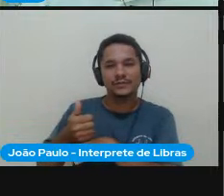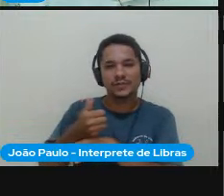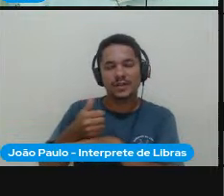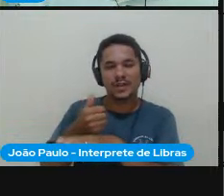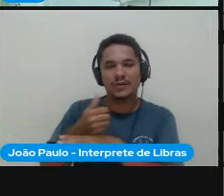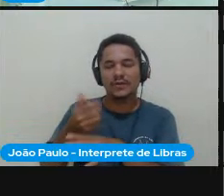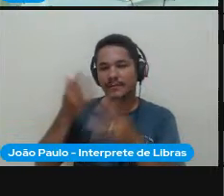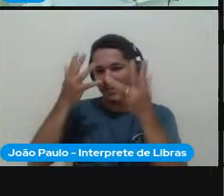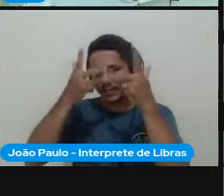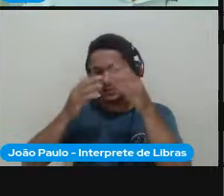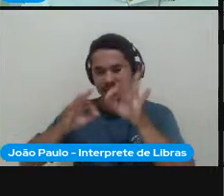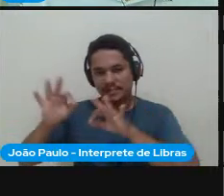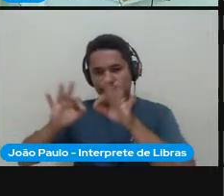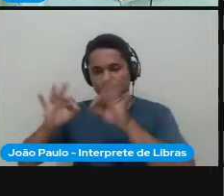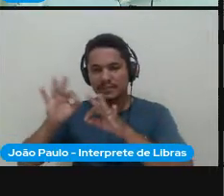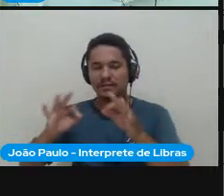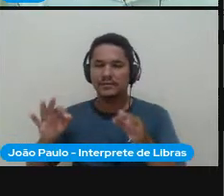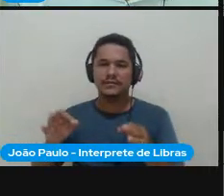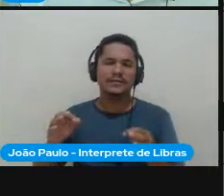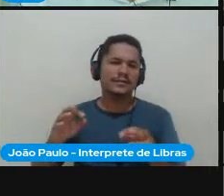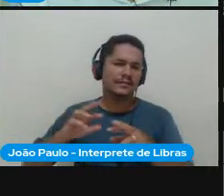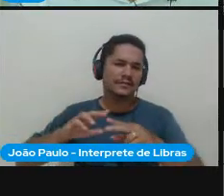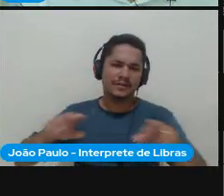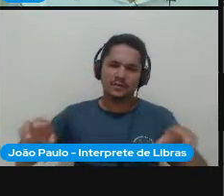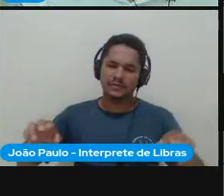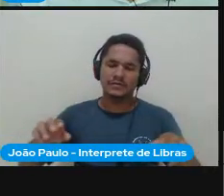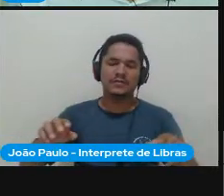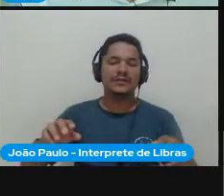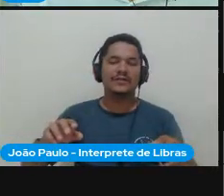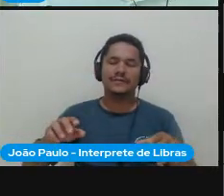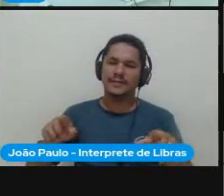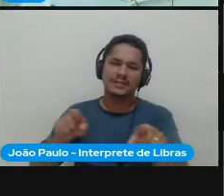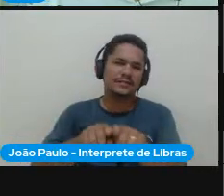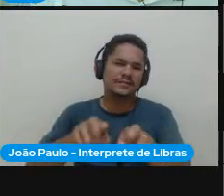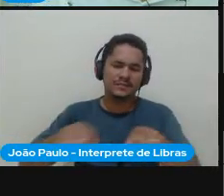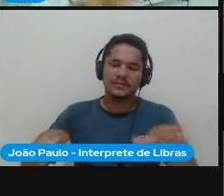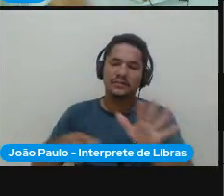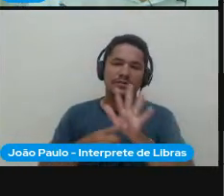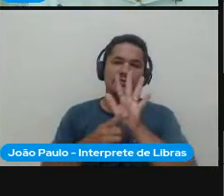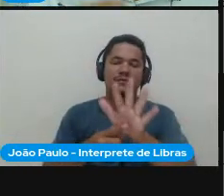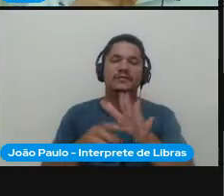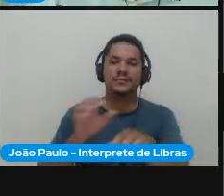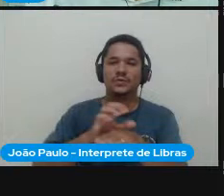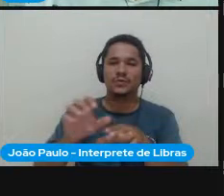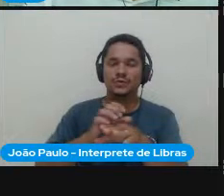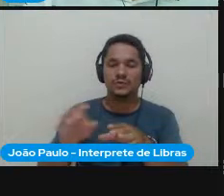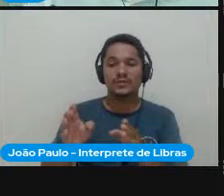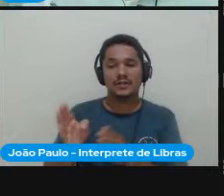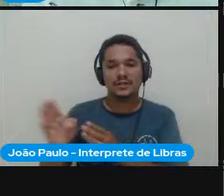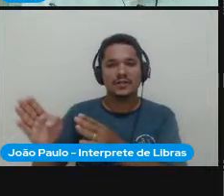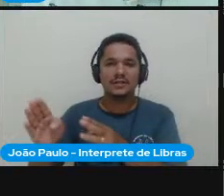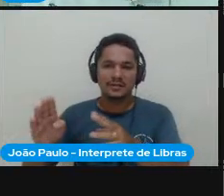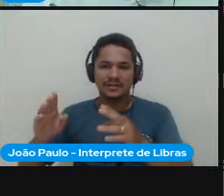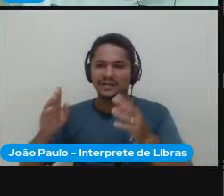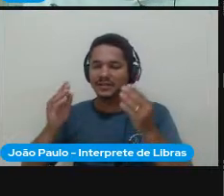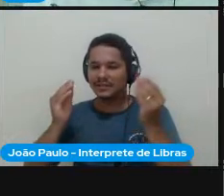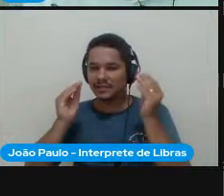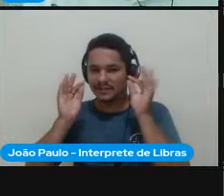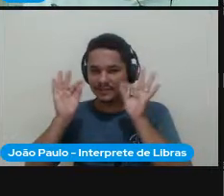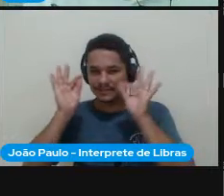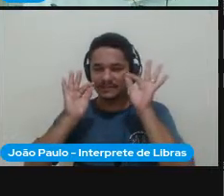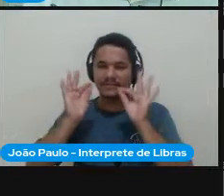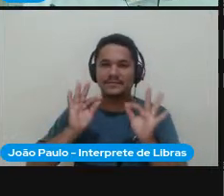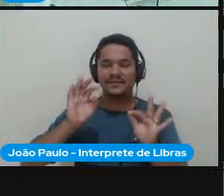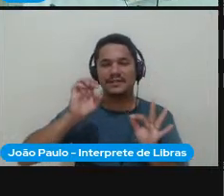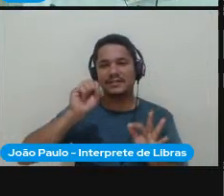como a CEDIP, o SENAP, SENAC, que ofertam cursos voltados nessa trilha da estética, tá bom? E eles vão estar presentes